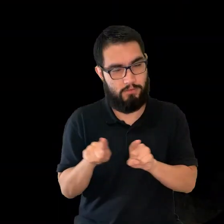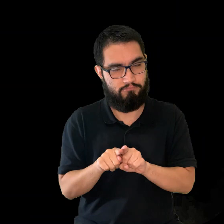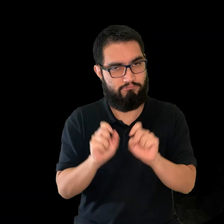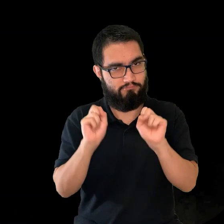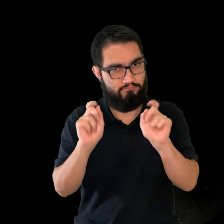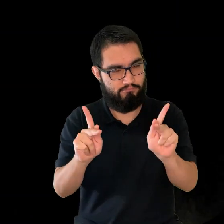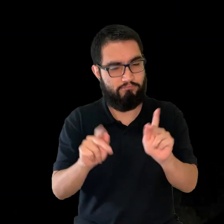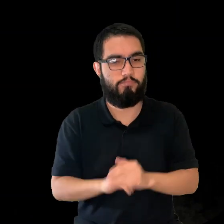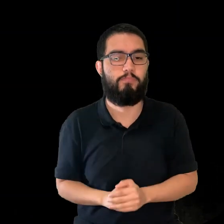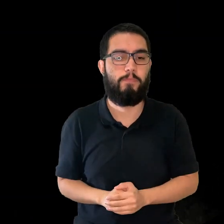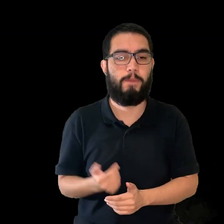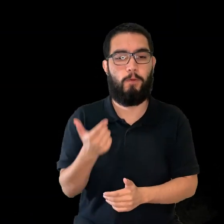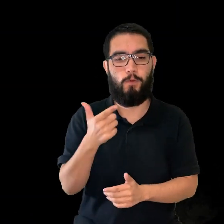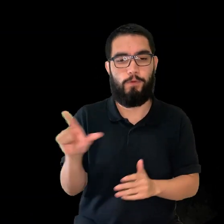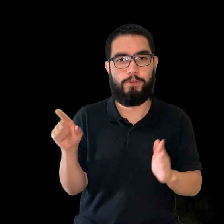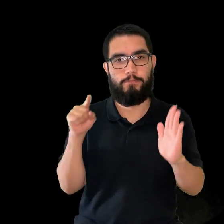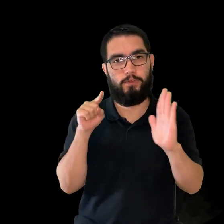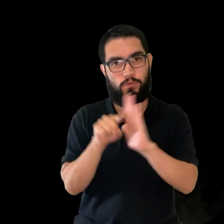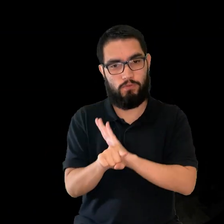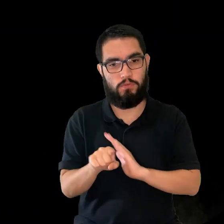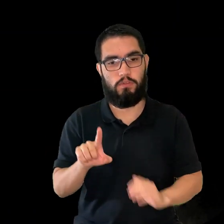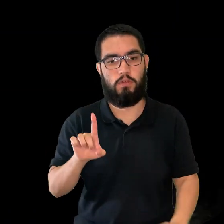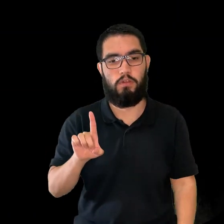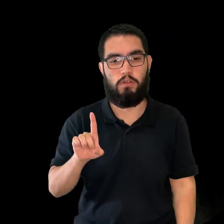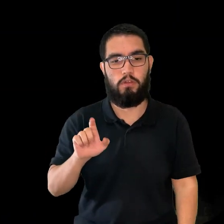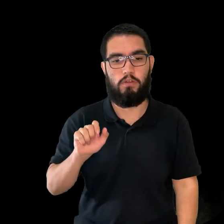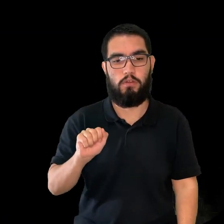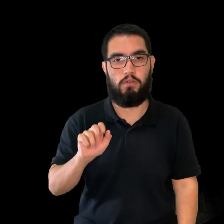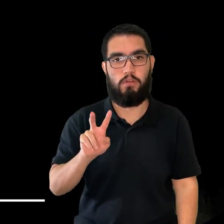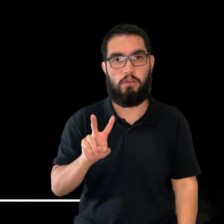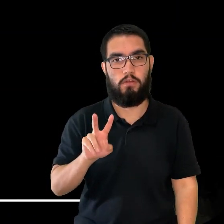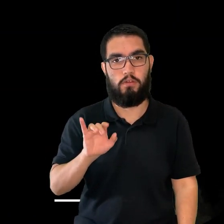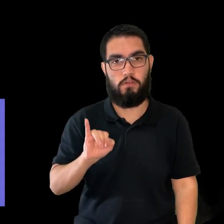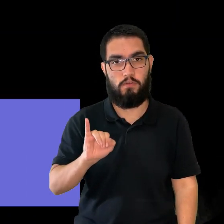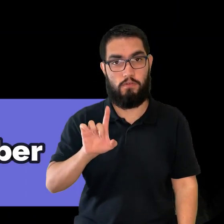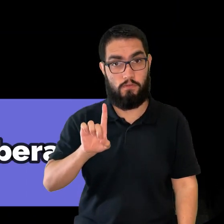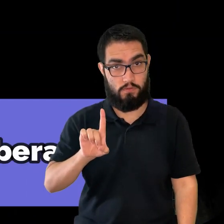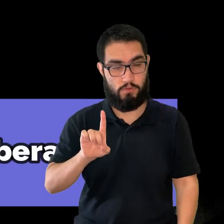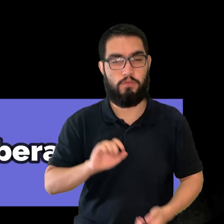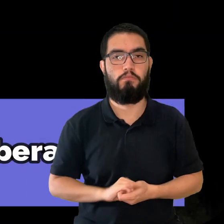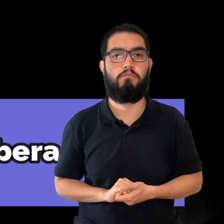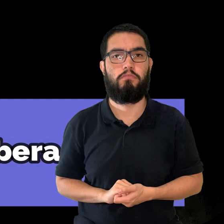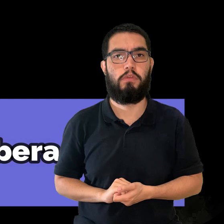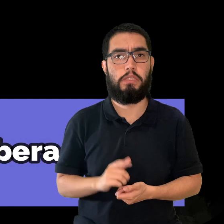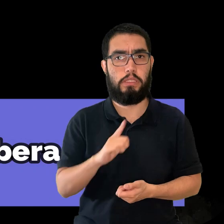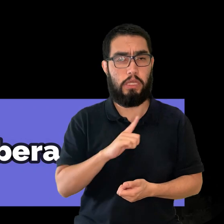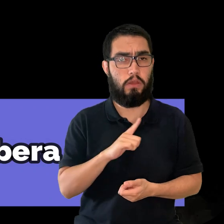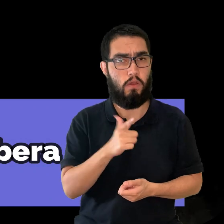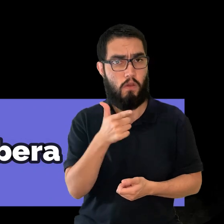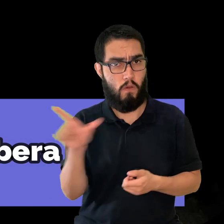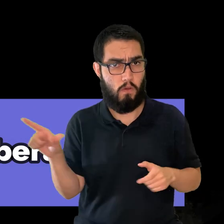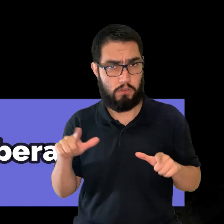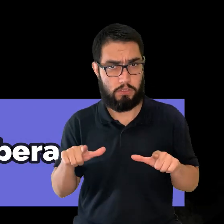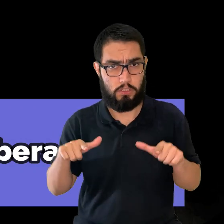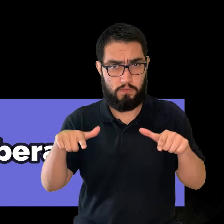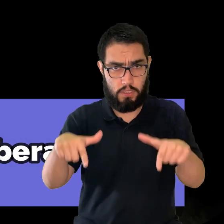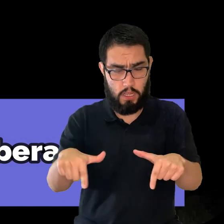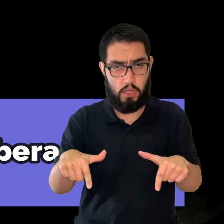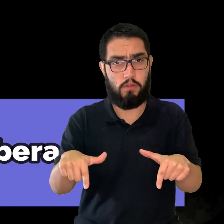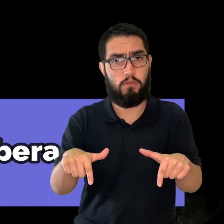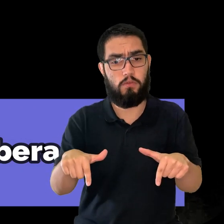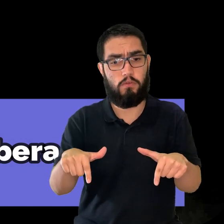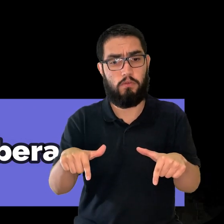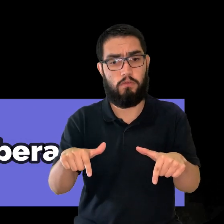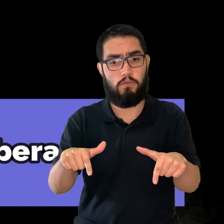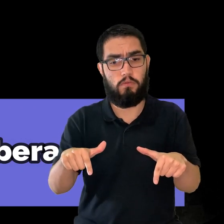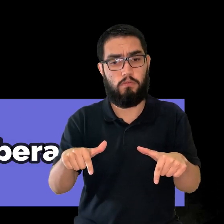ok? Outra perguntinha aqui é do David Eduardo, ou Davi Eduardo. Tem outro certificado que